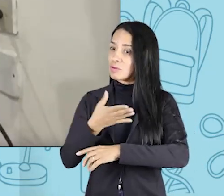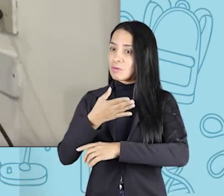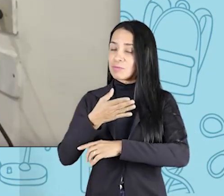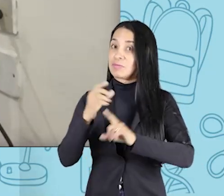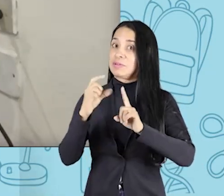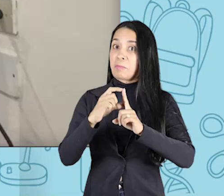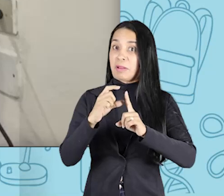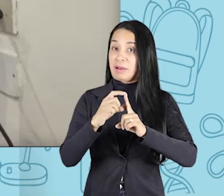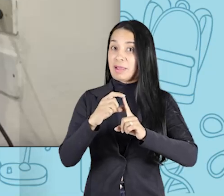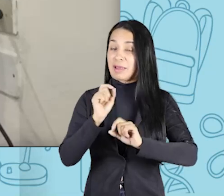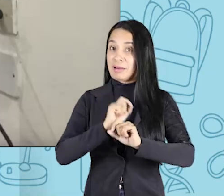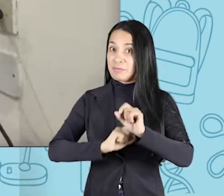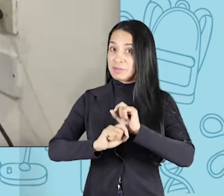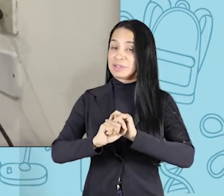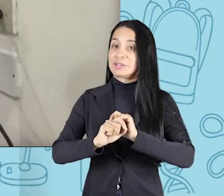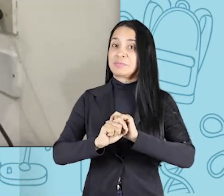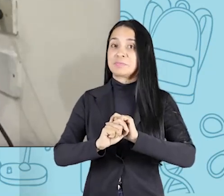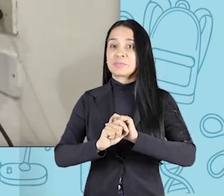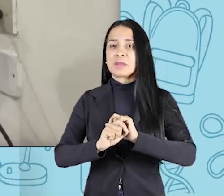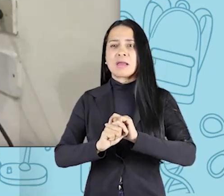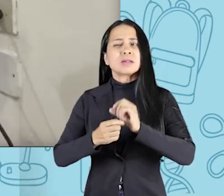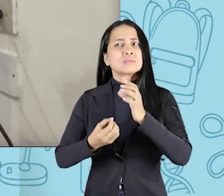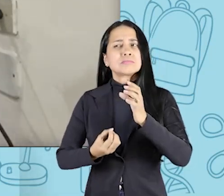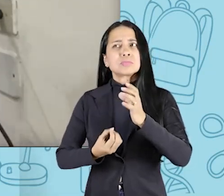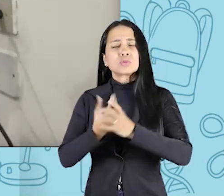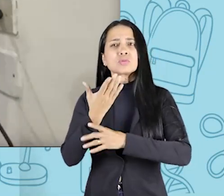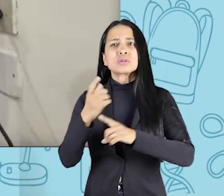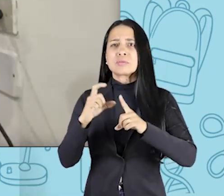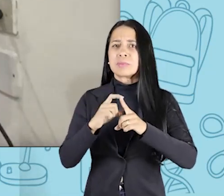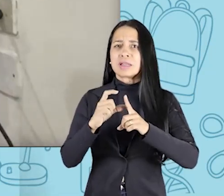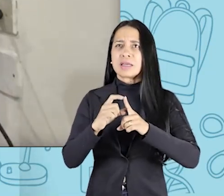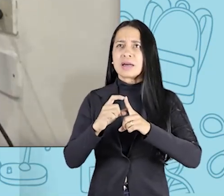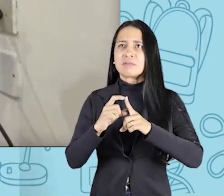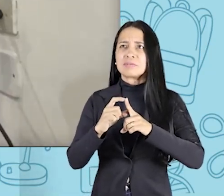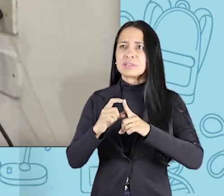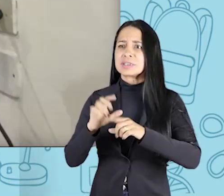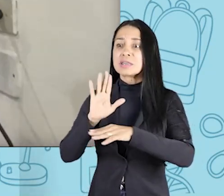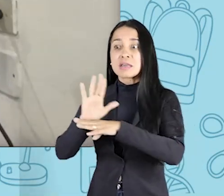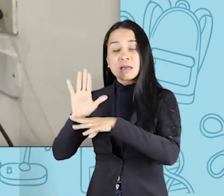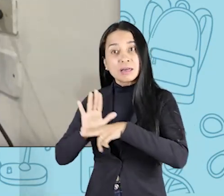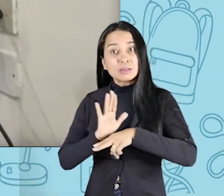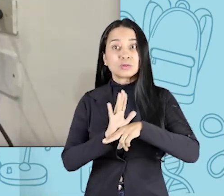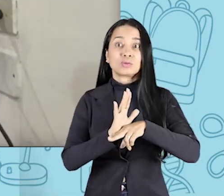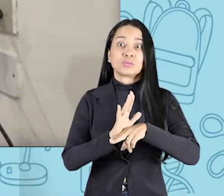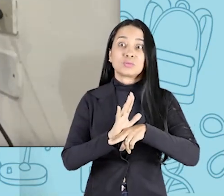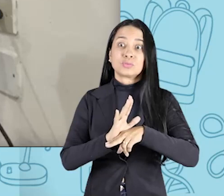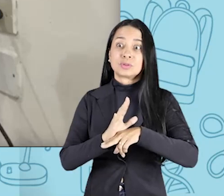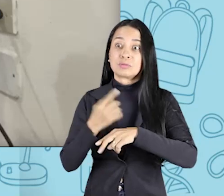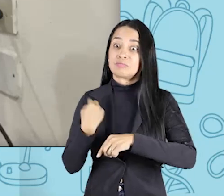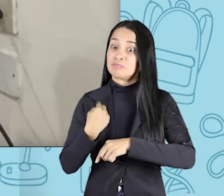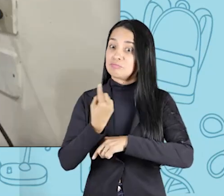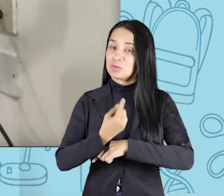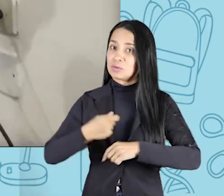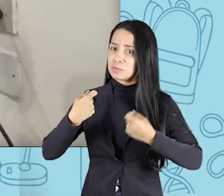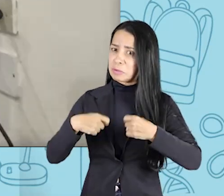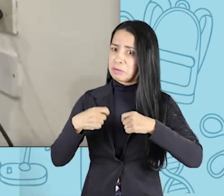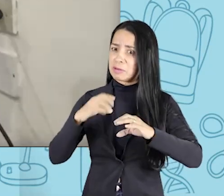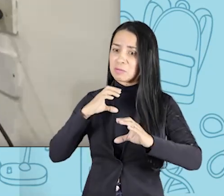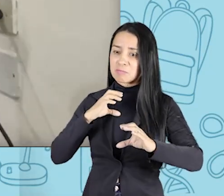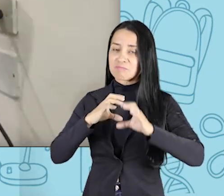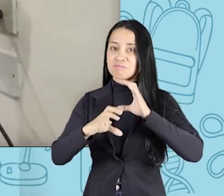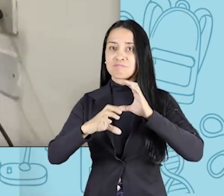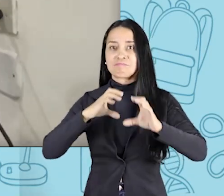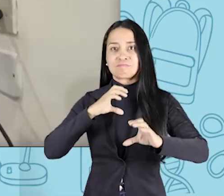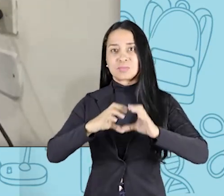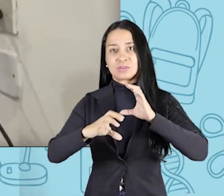comunicação, são os neologismos, palavras que vão surgindo para atender às nossas necessidades comunicativas. E a